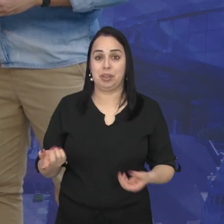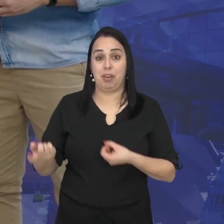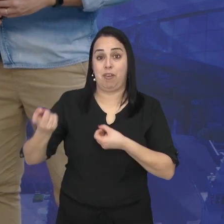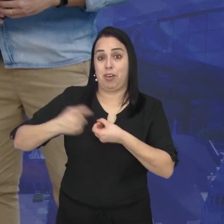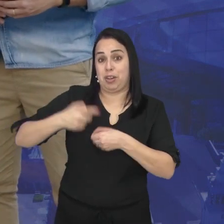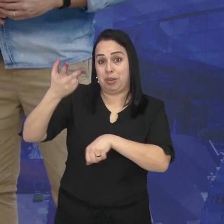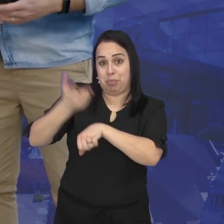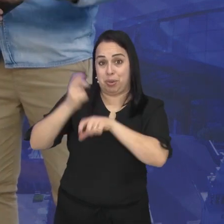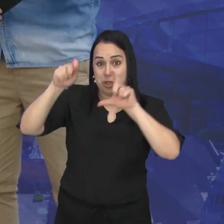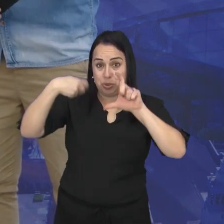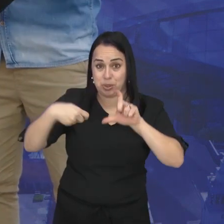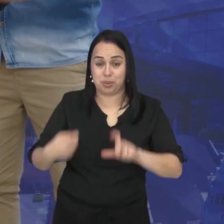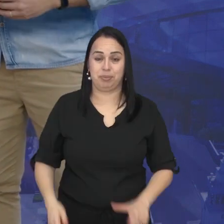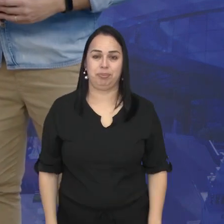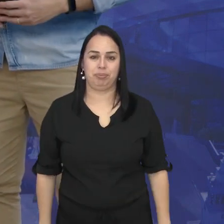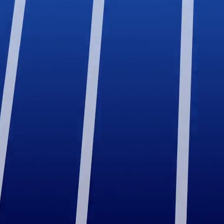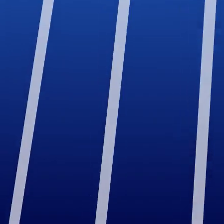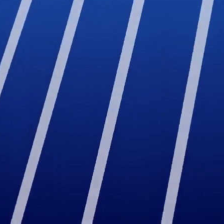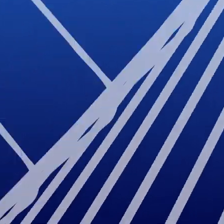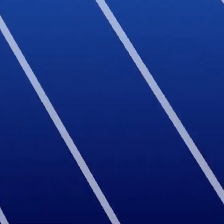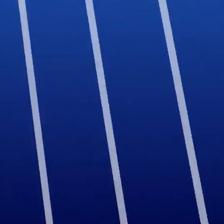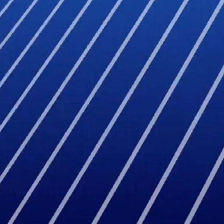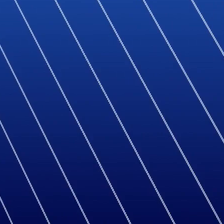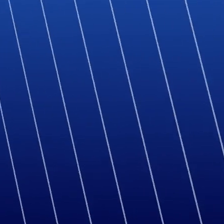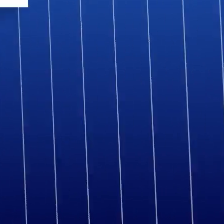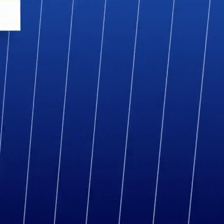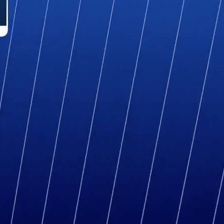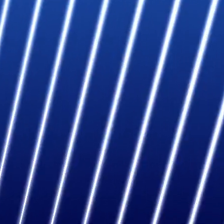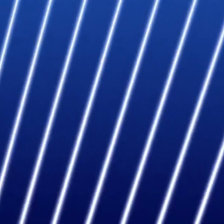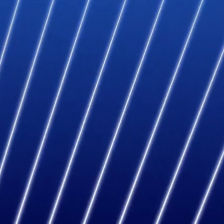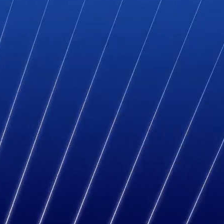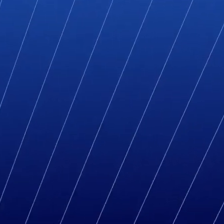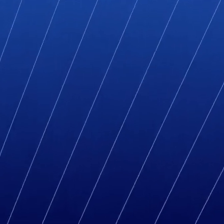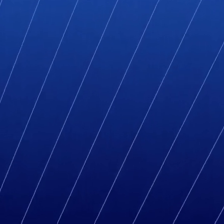oportunidade. É isso aí, pessoal. Voltamos para o estúdio.